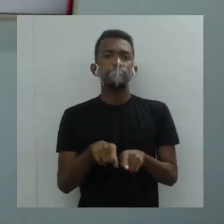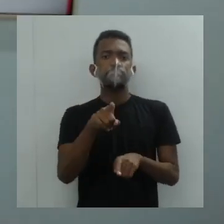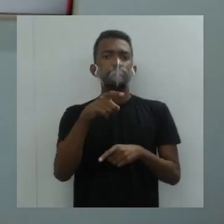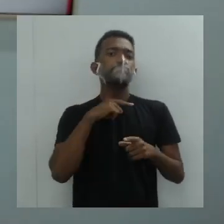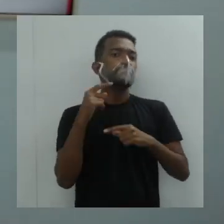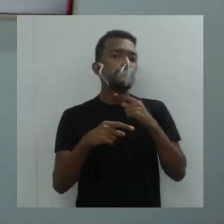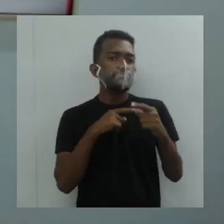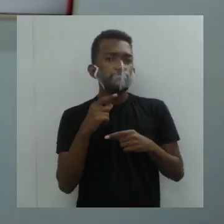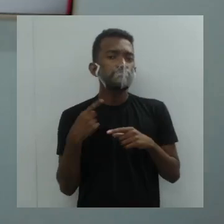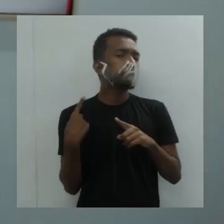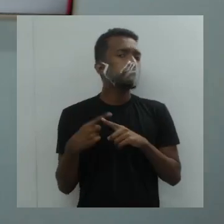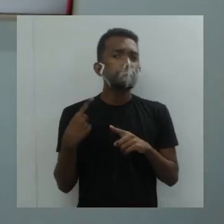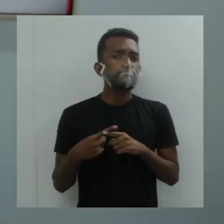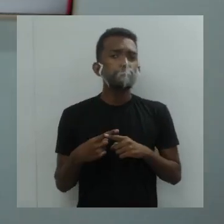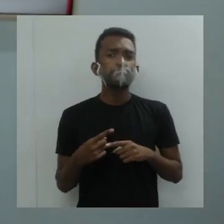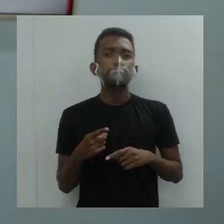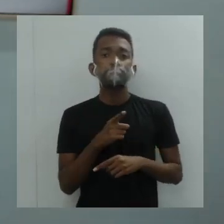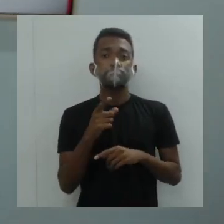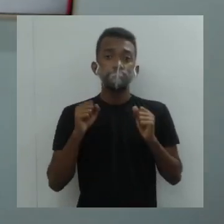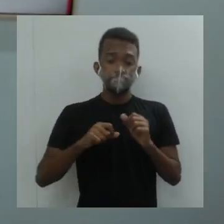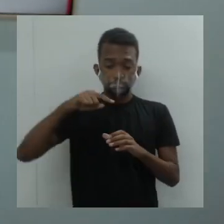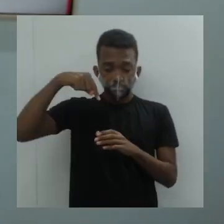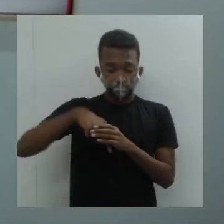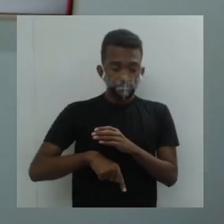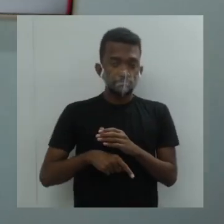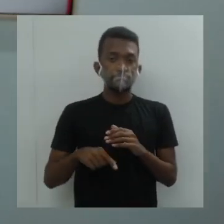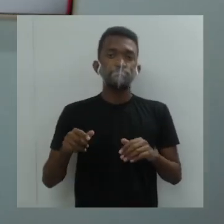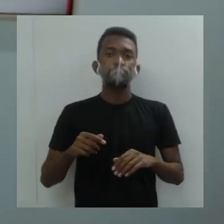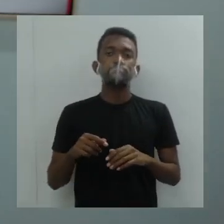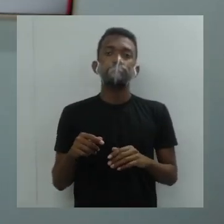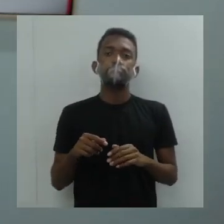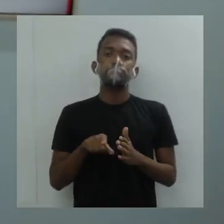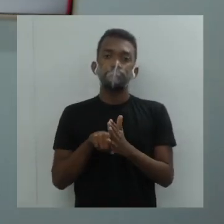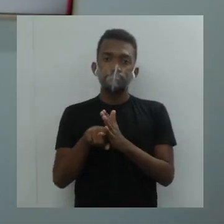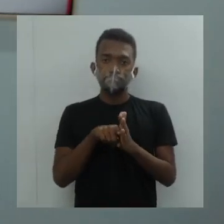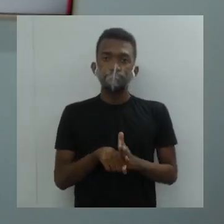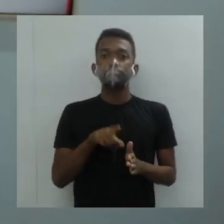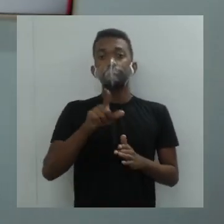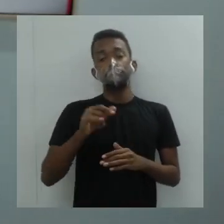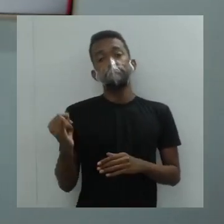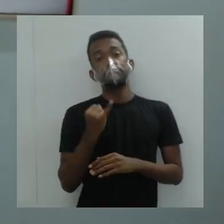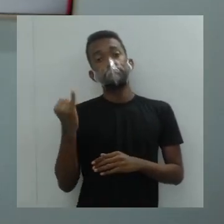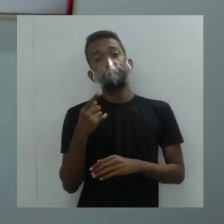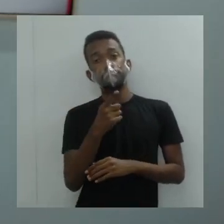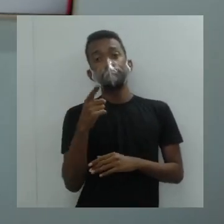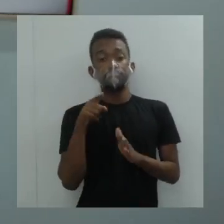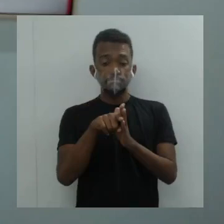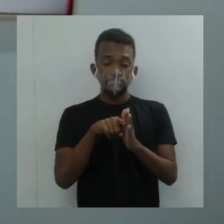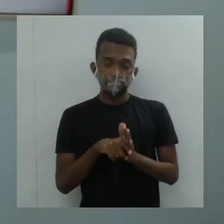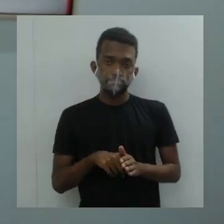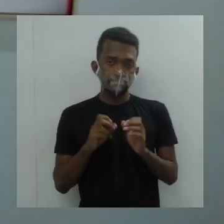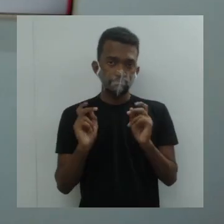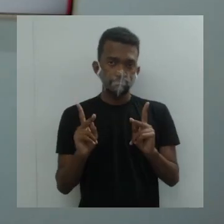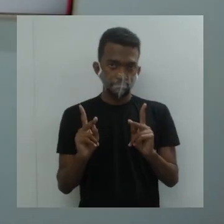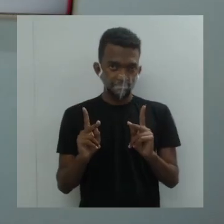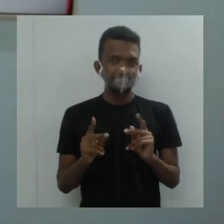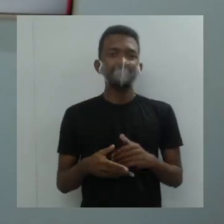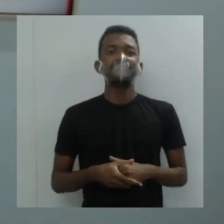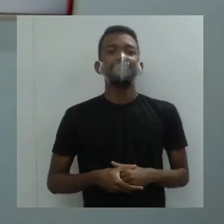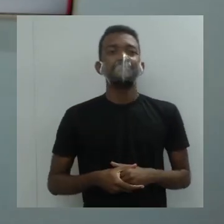dúvidas, porque vocês aprofundem fazendo pesquisa. É importante que vocês pesquisem,